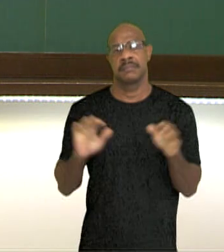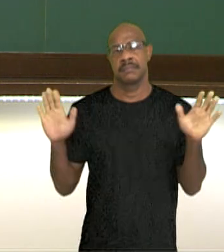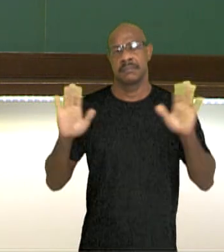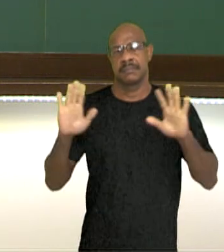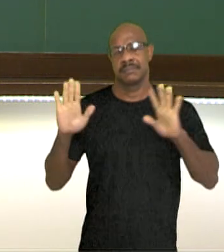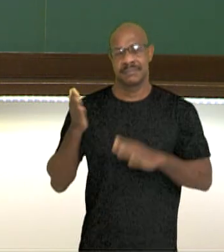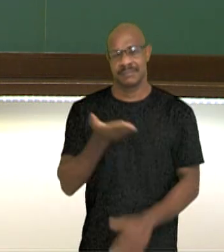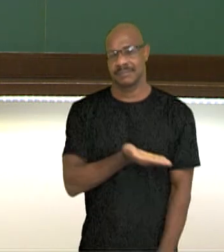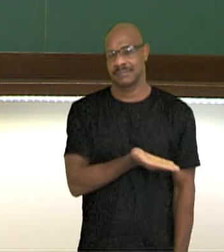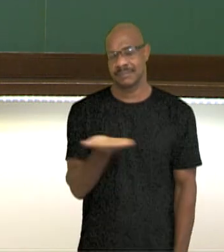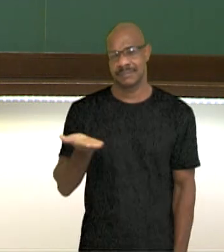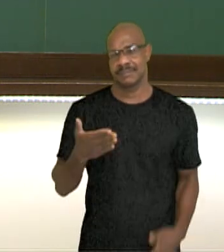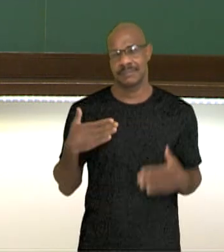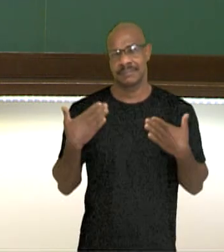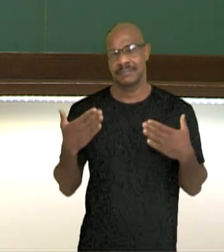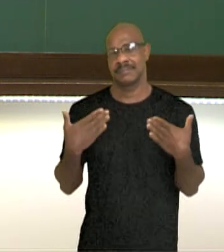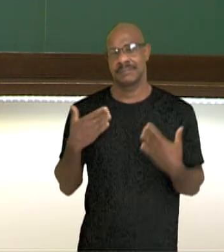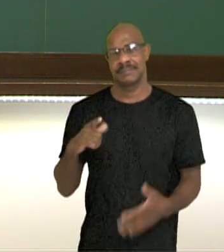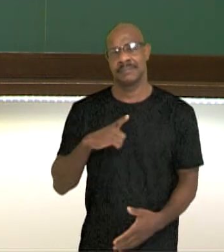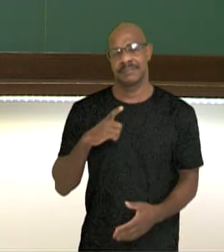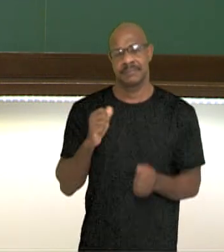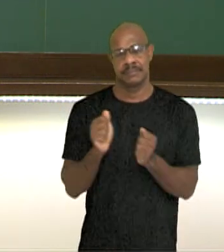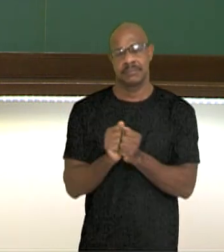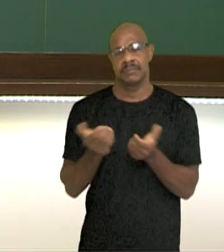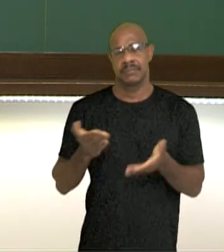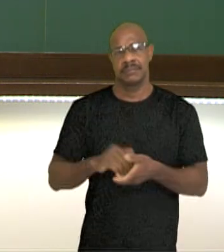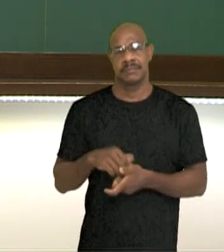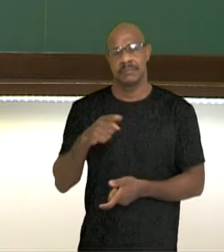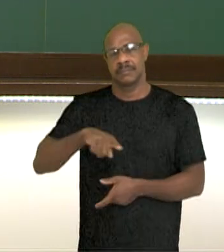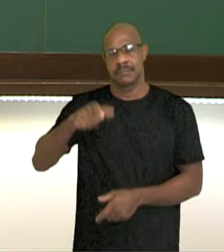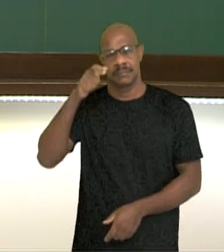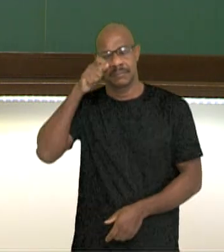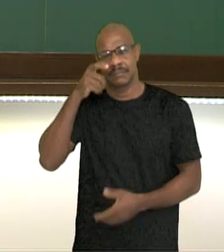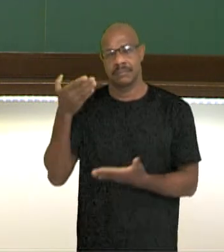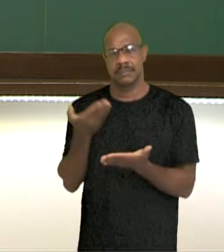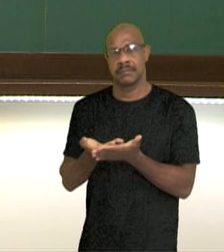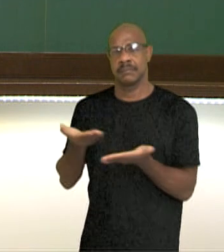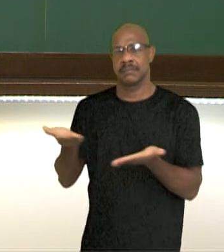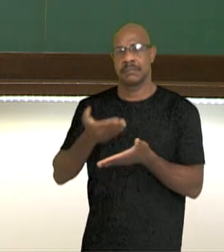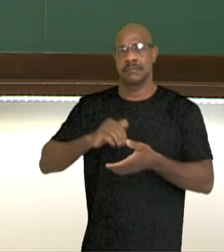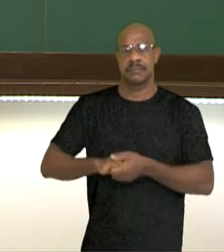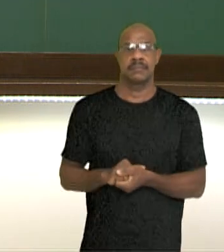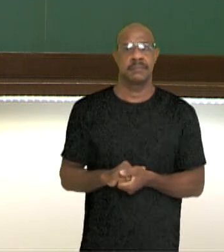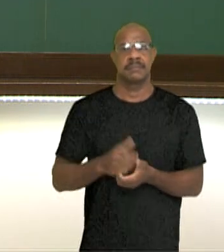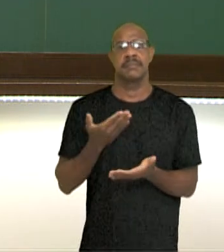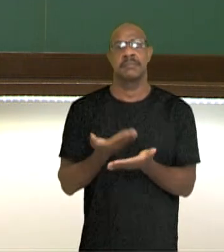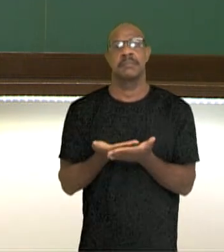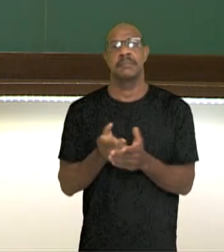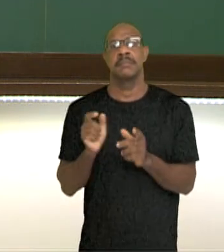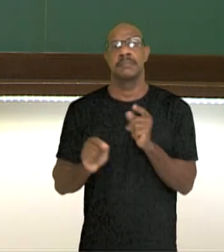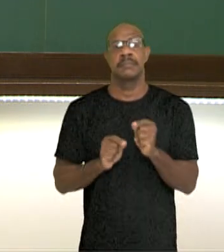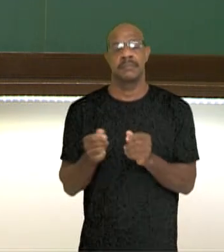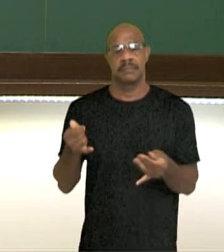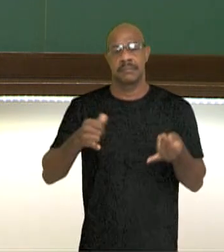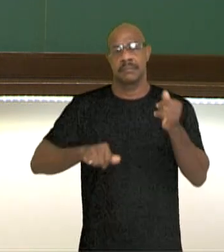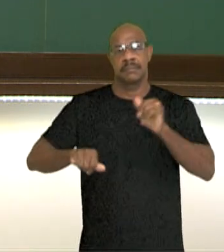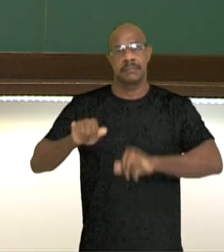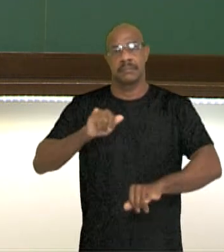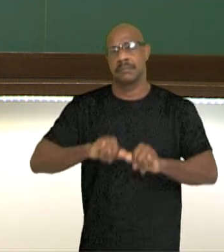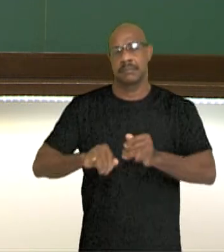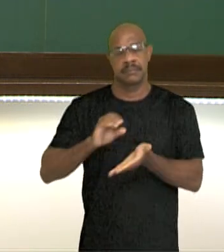Olá pessoal, que alegria ter você aí juntamente conosco para participar de mais uma aula de Química